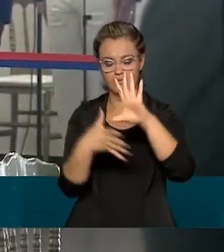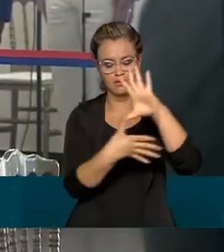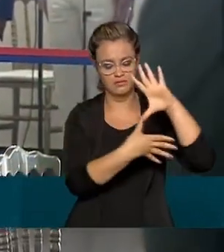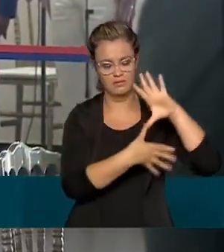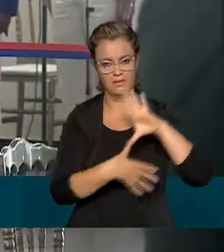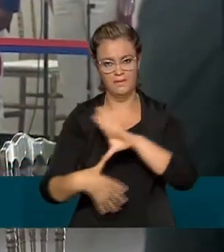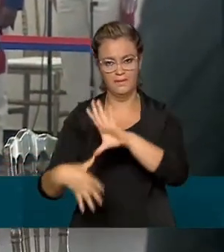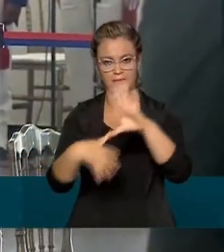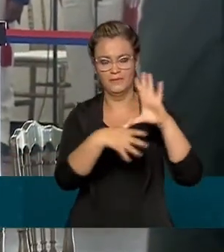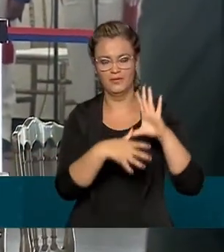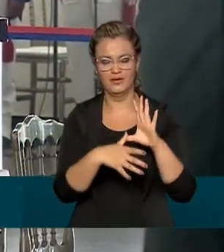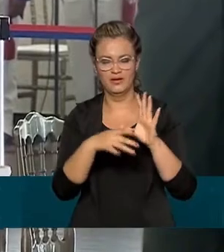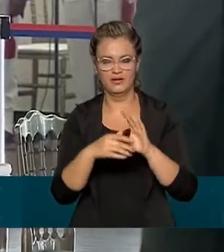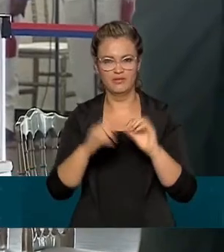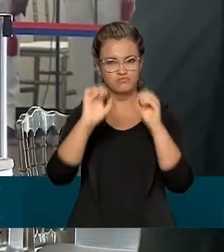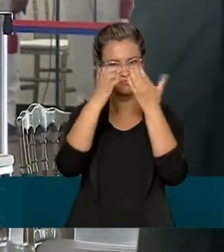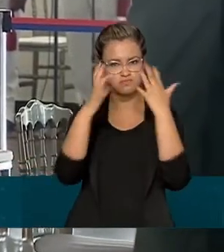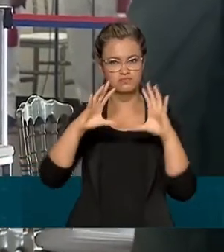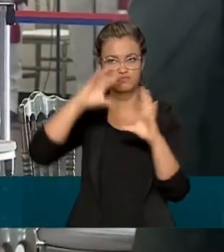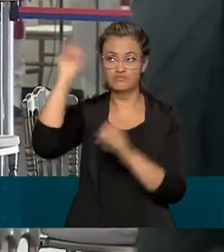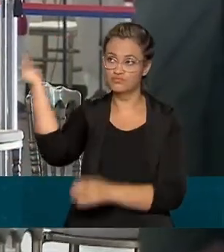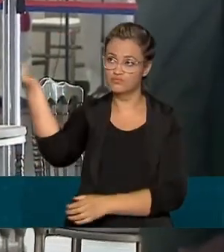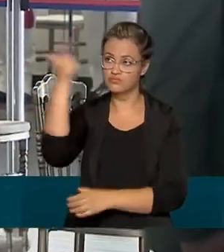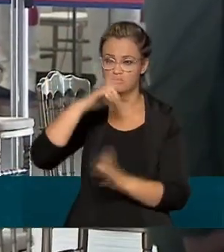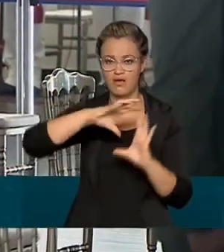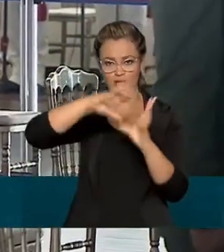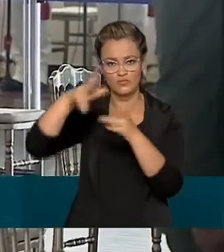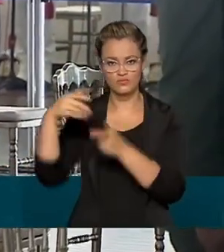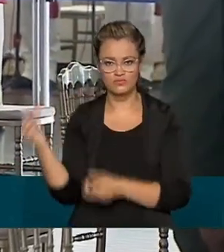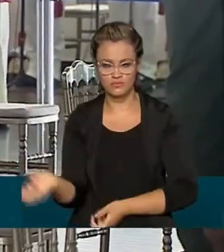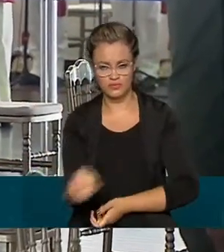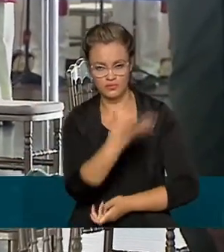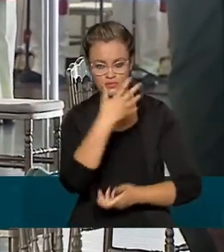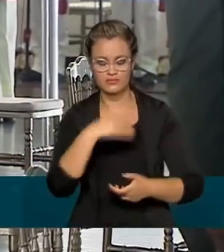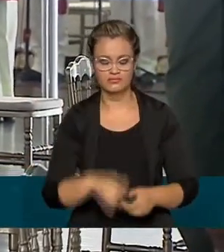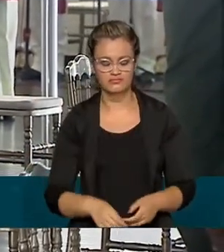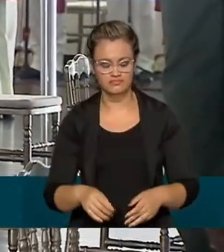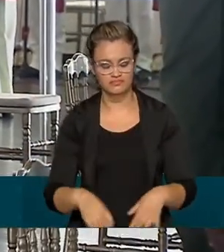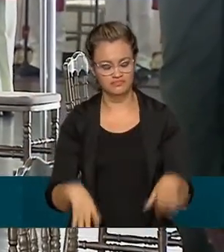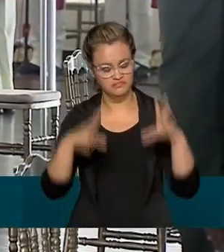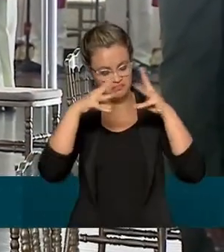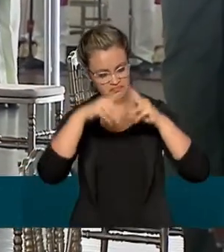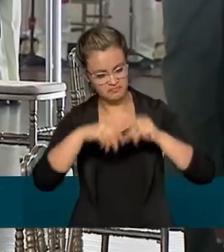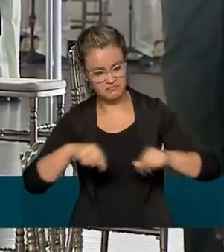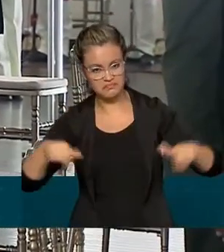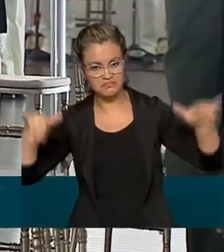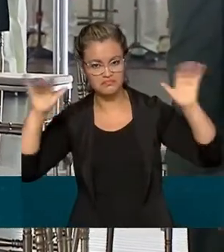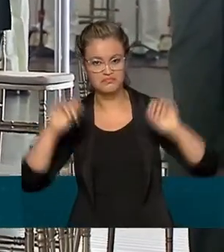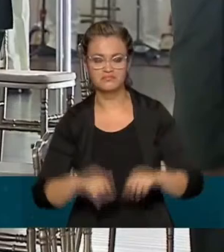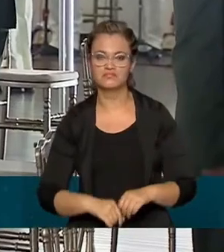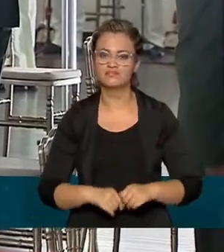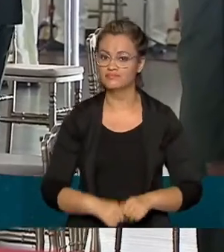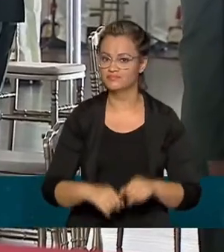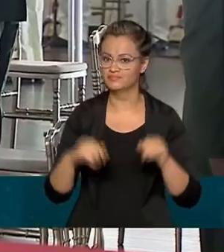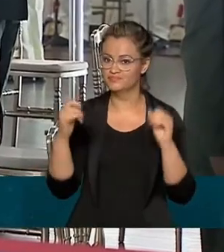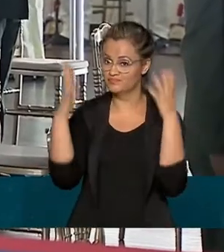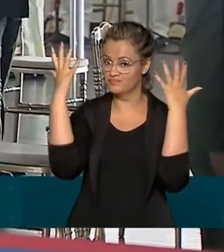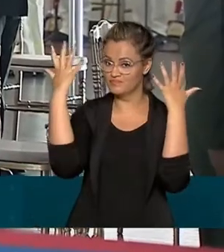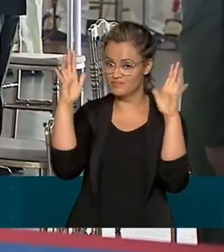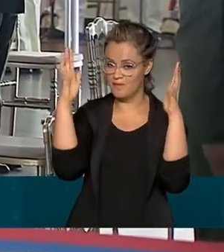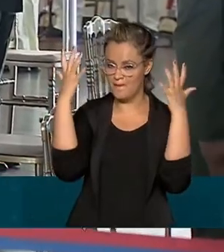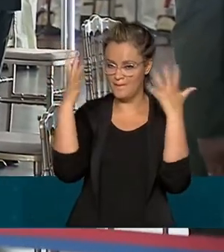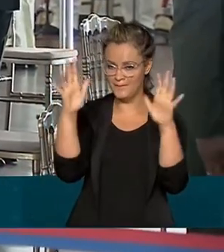Brasil, florão da América, iluminado ao sol do novo mundo. Do que a